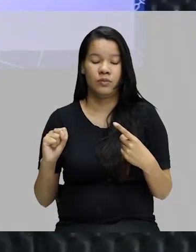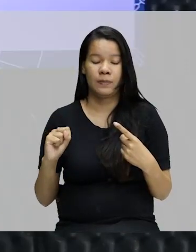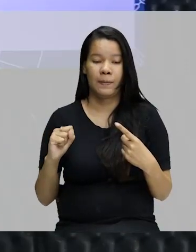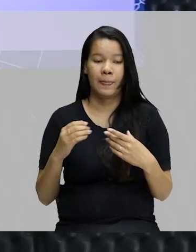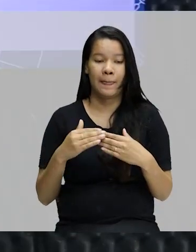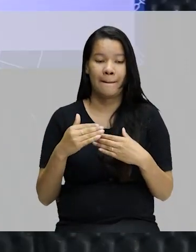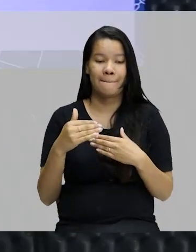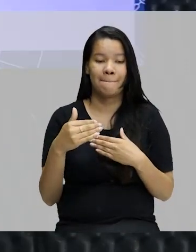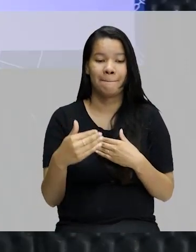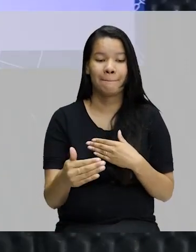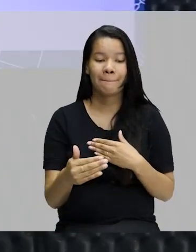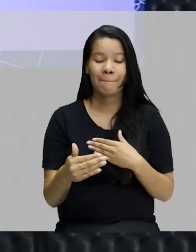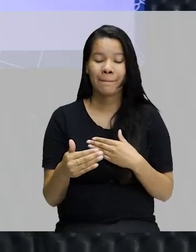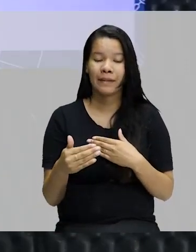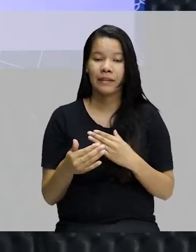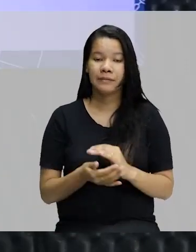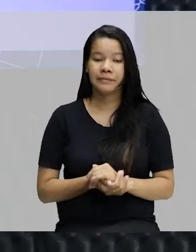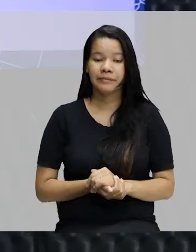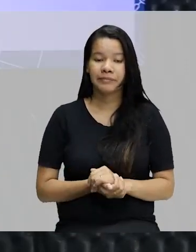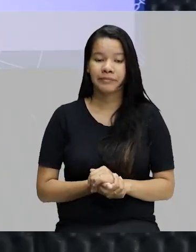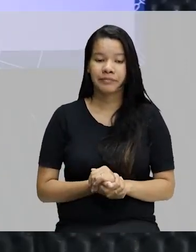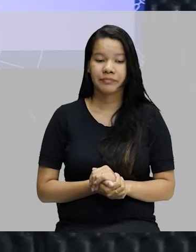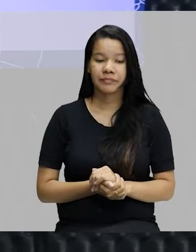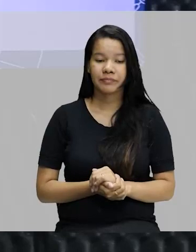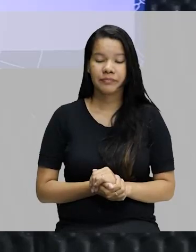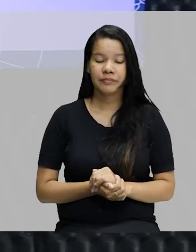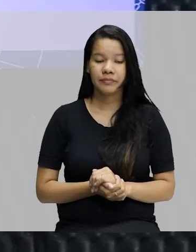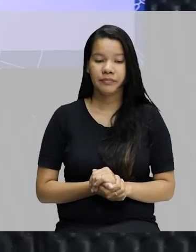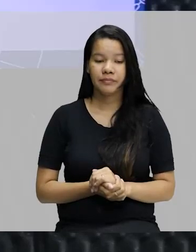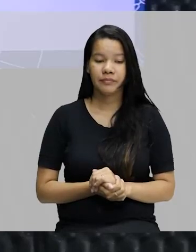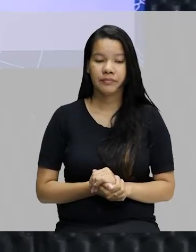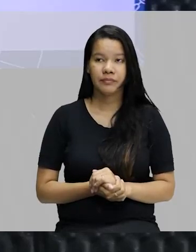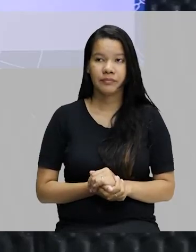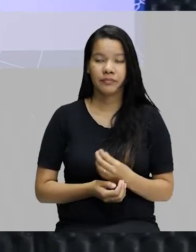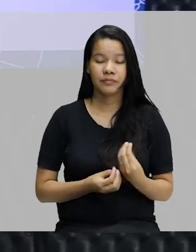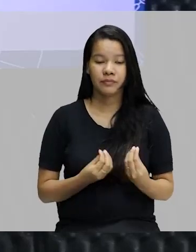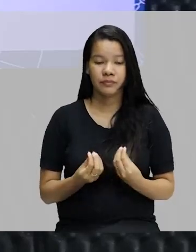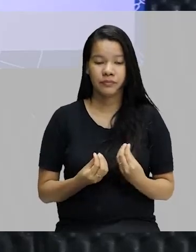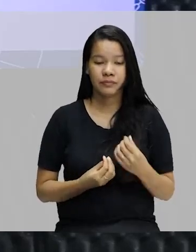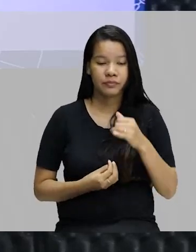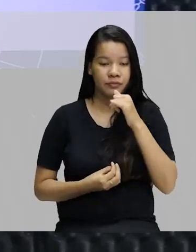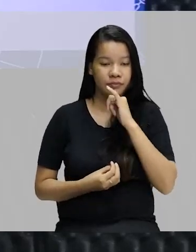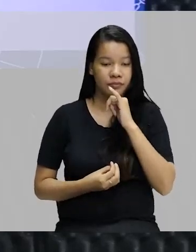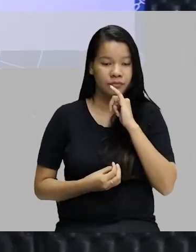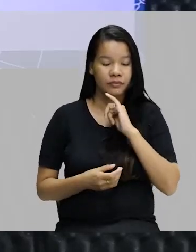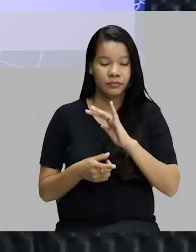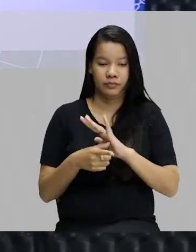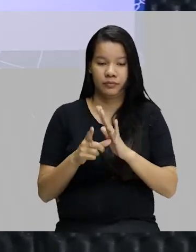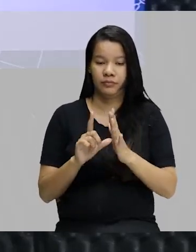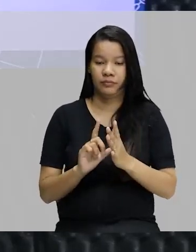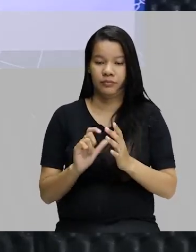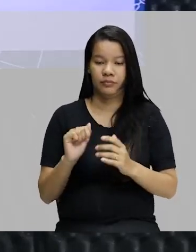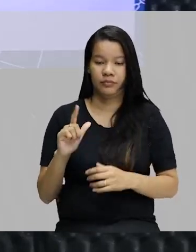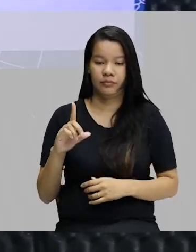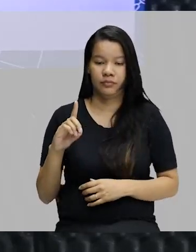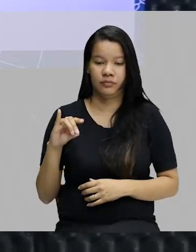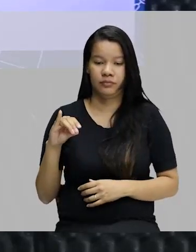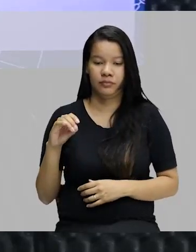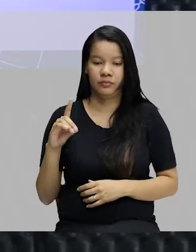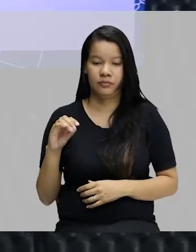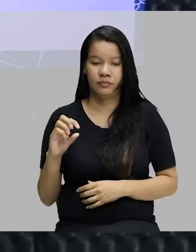E a partir daí, né, a partir desse aldeído, como no exemplo anterior, esse aldeído vai gerar